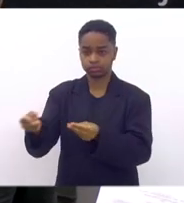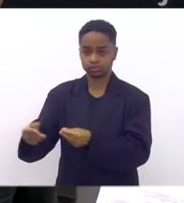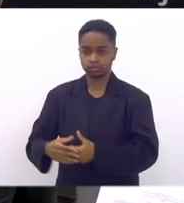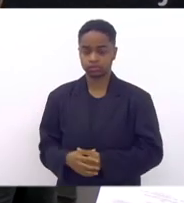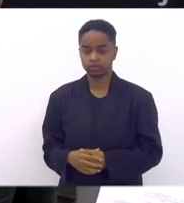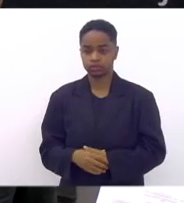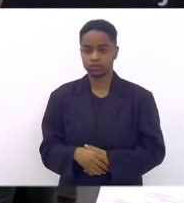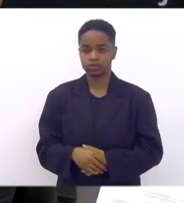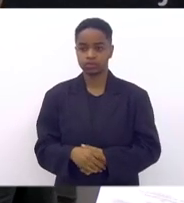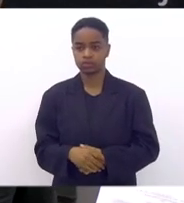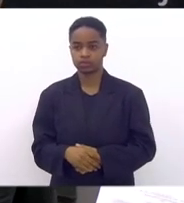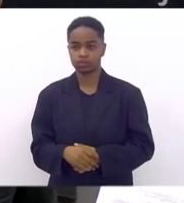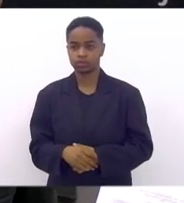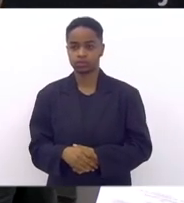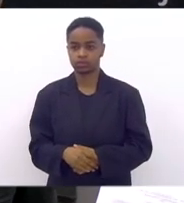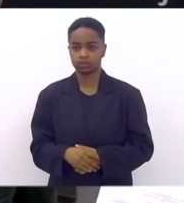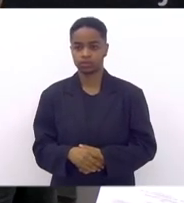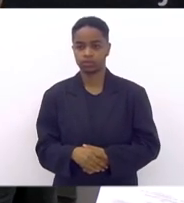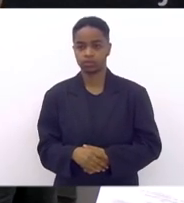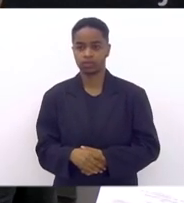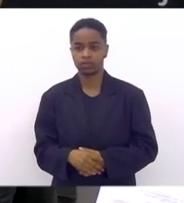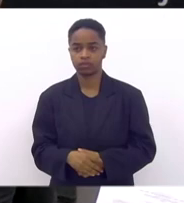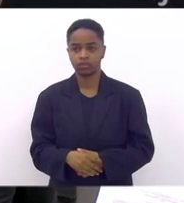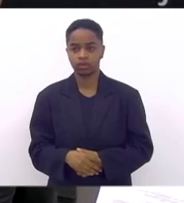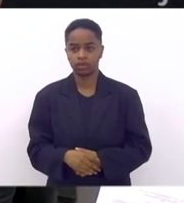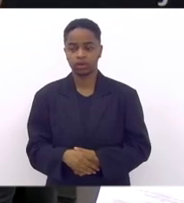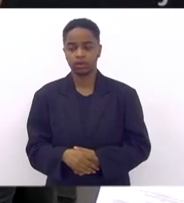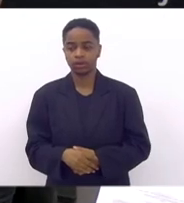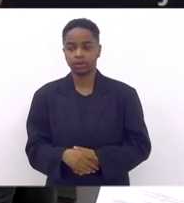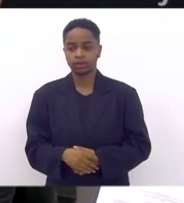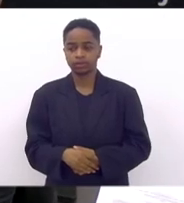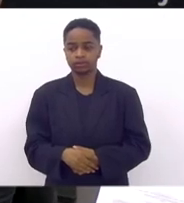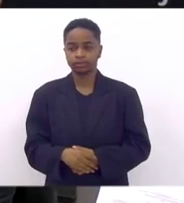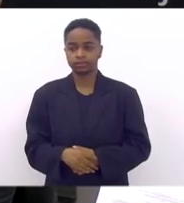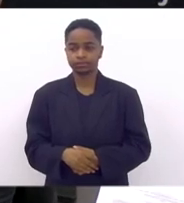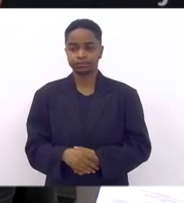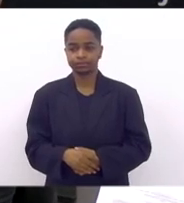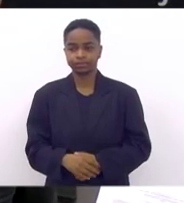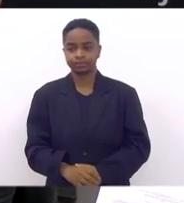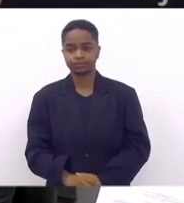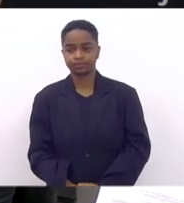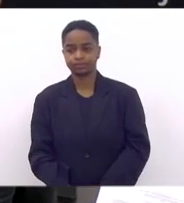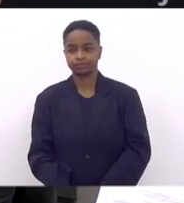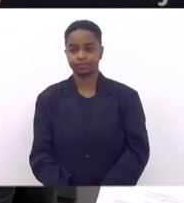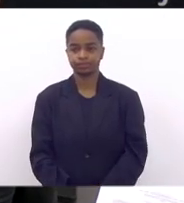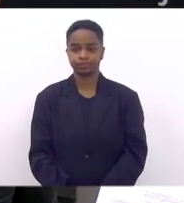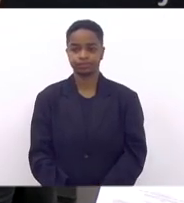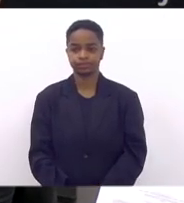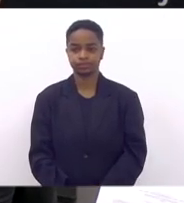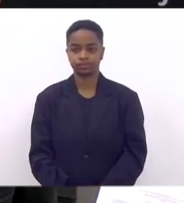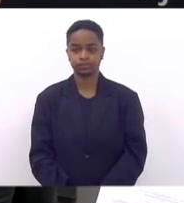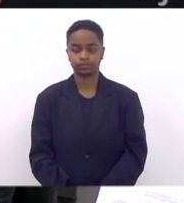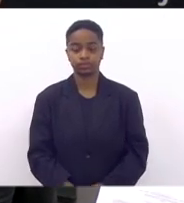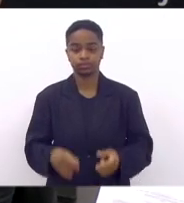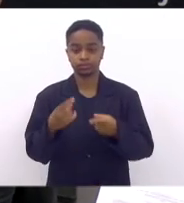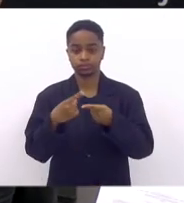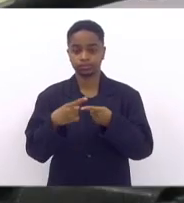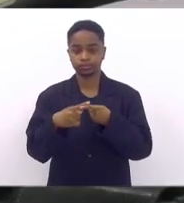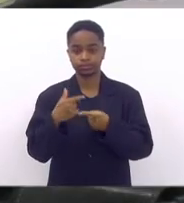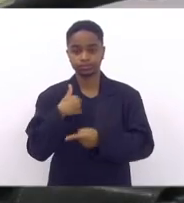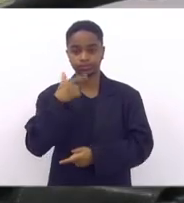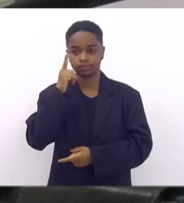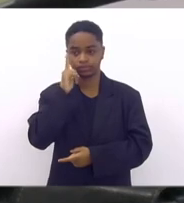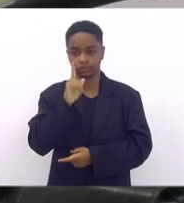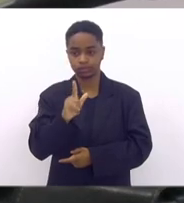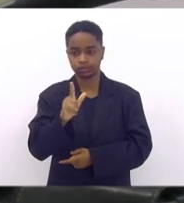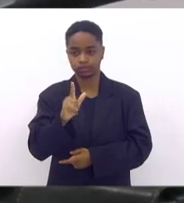tirar Tira aqui para dar para aqui tem como tirar isso é porque eu consegui pegar